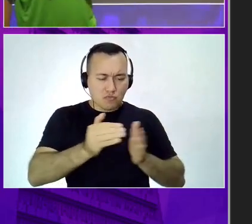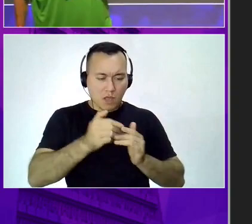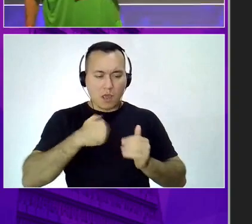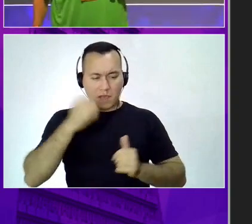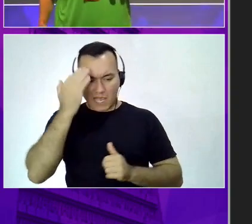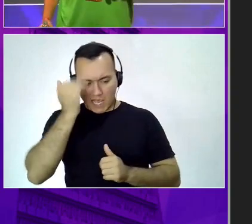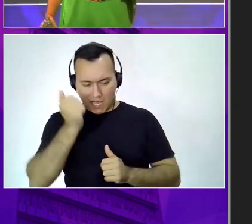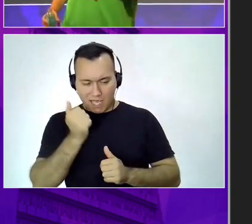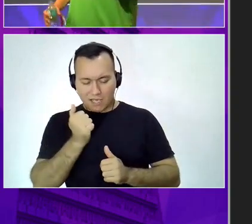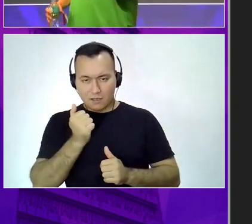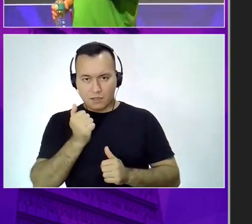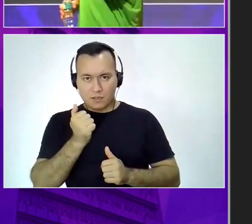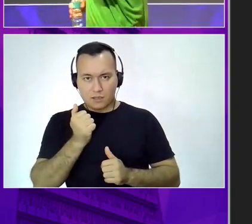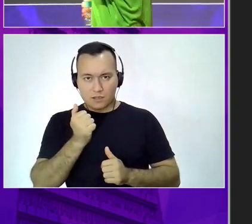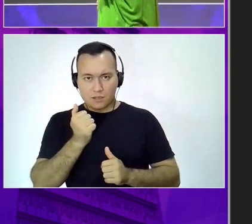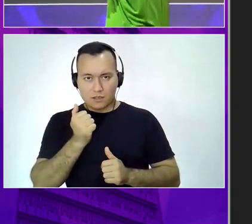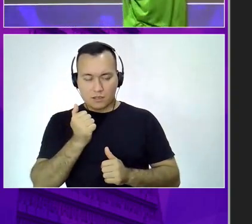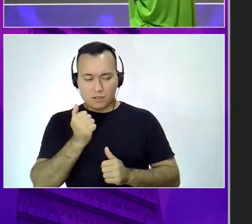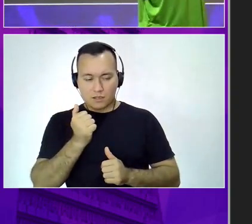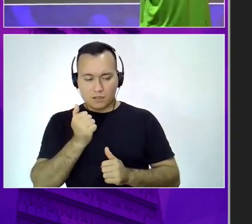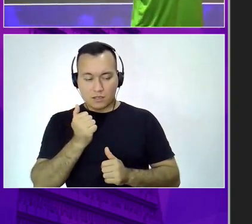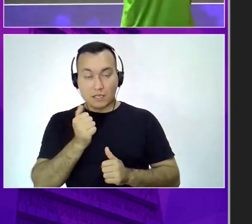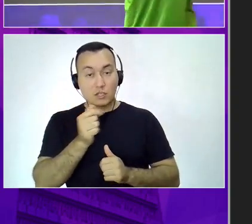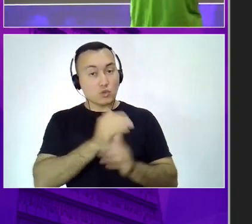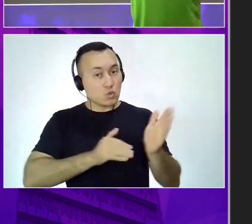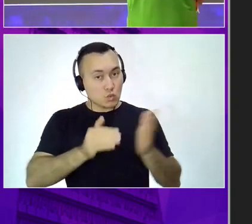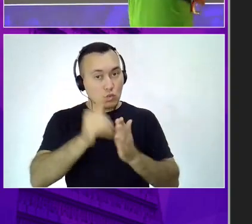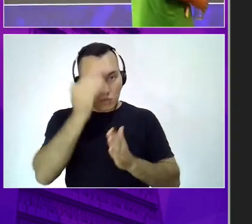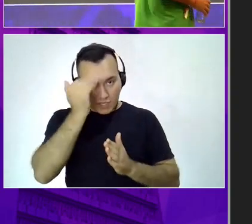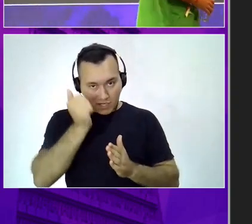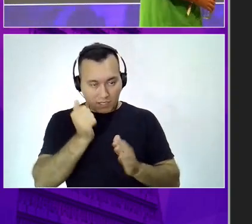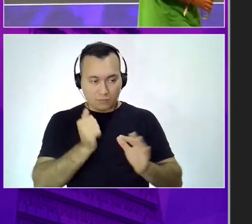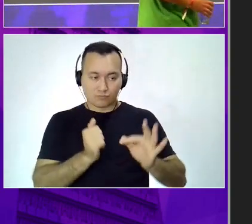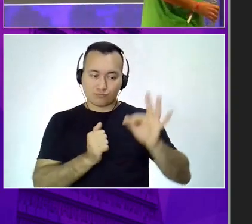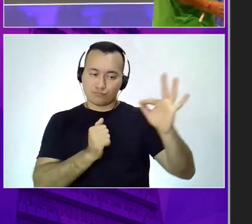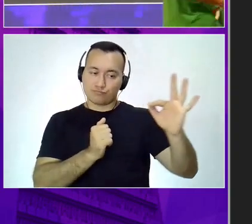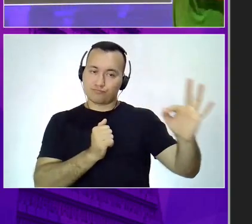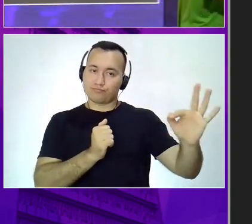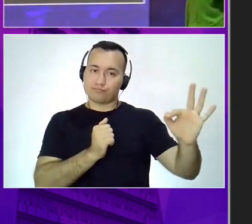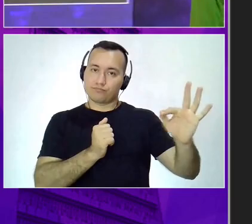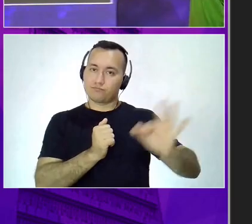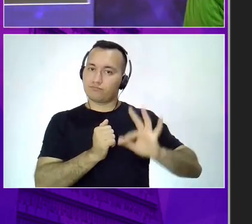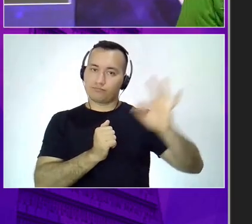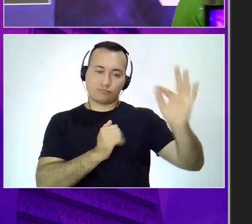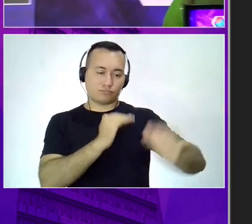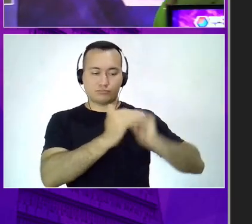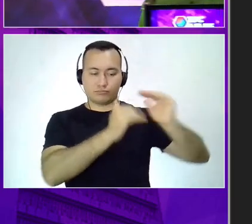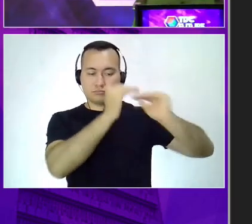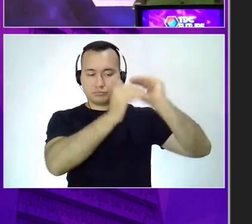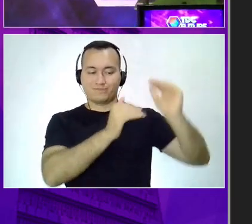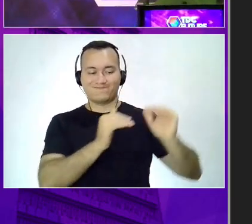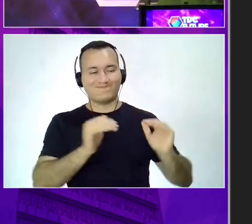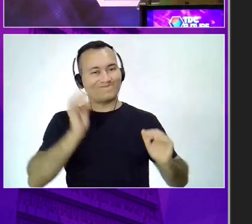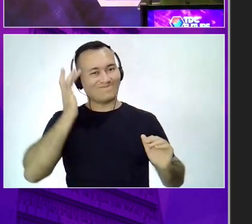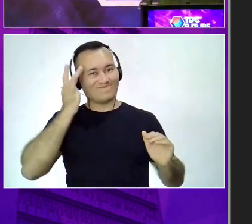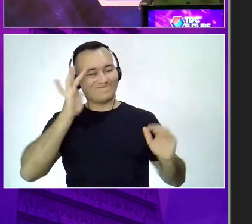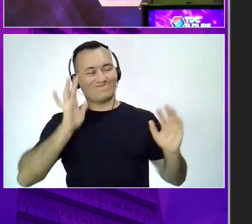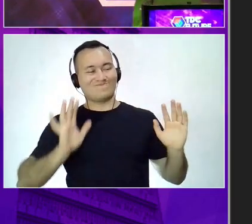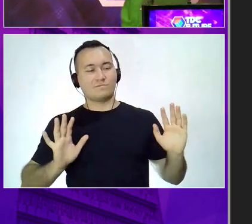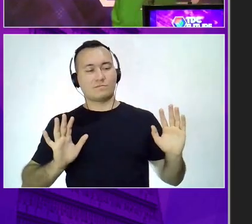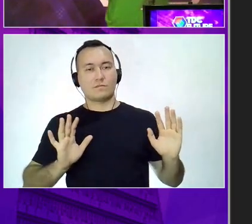a gente vê isso daí. E aí, repensar o futuro, então, tem a ver com